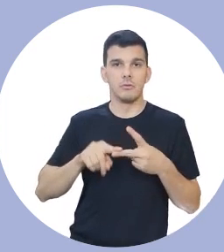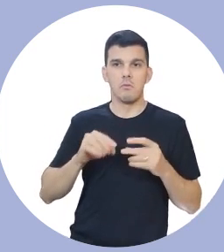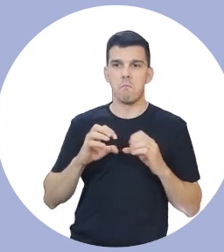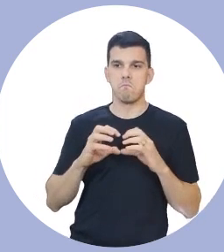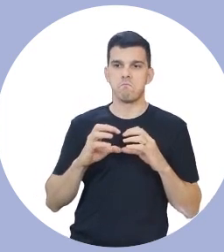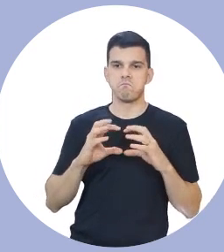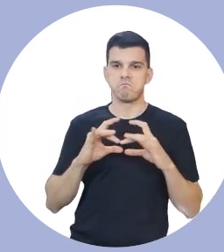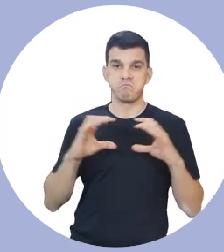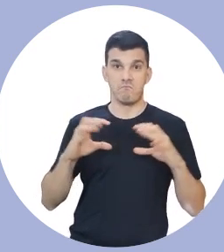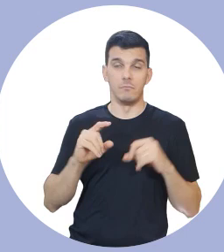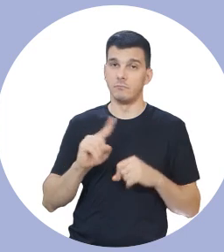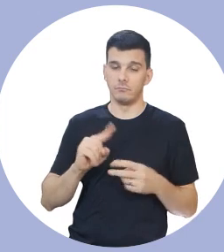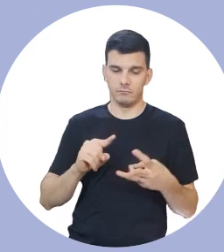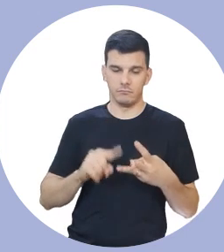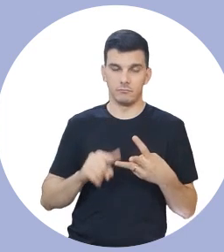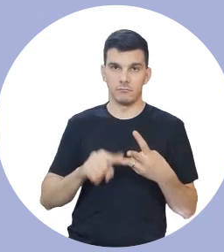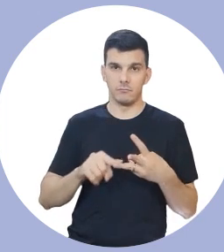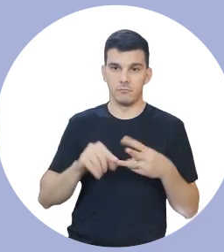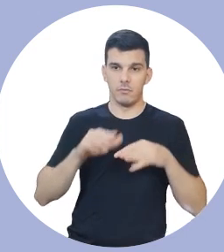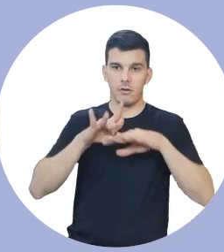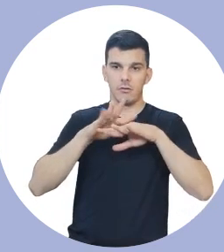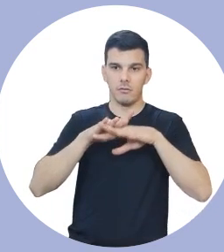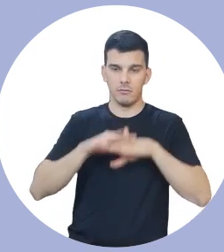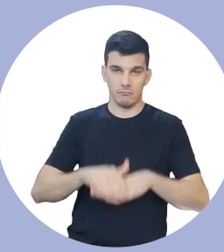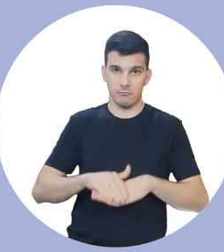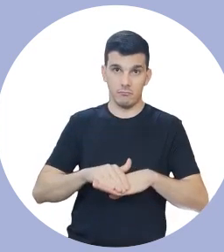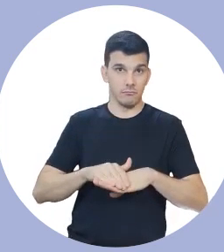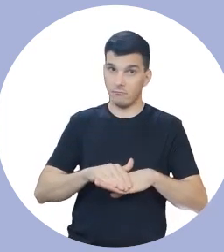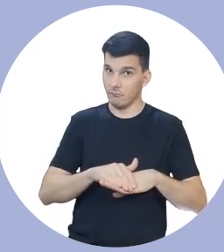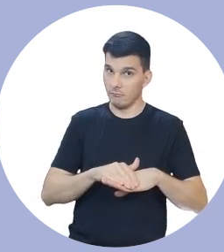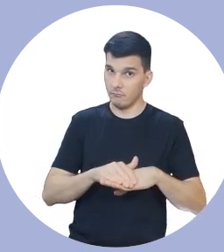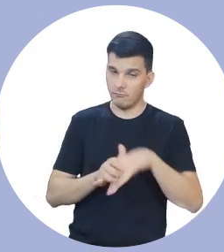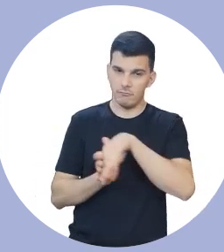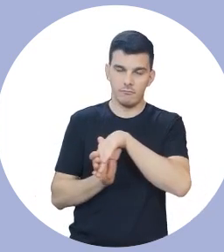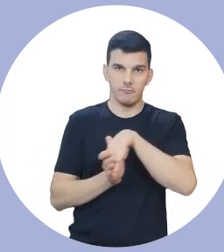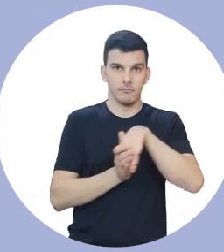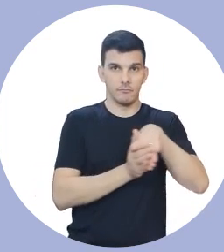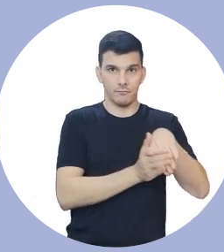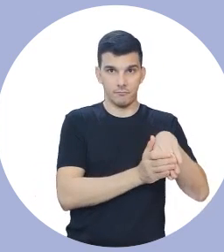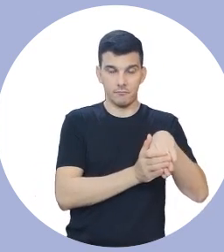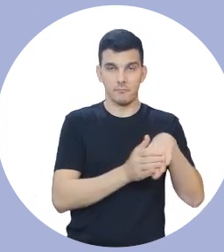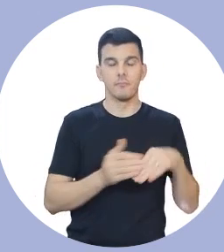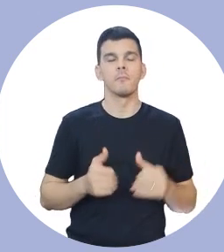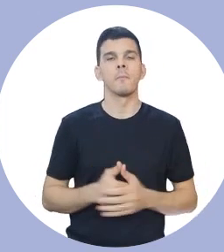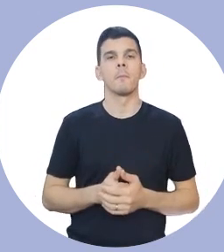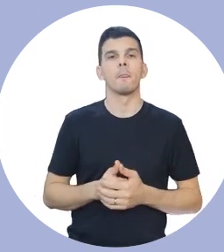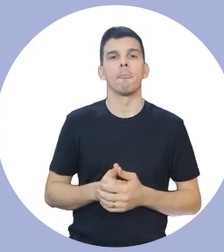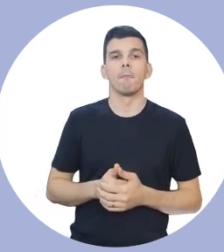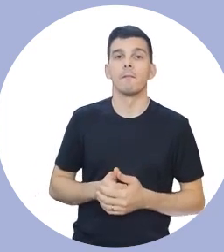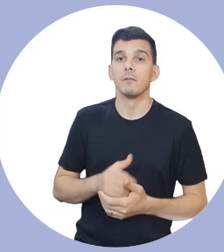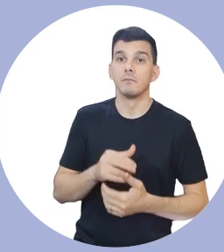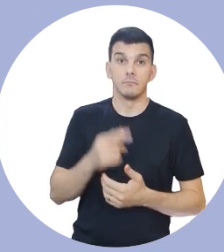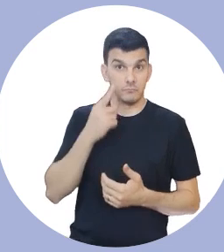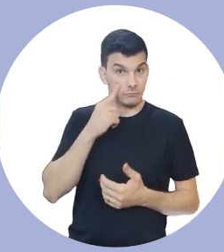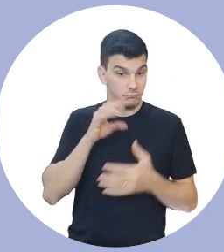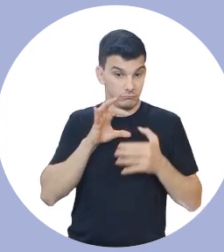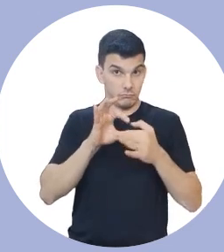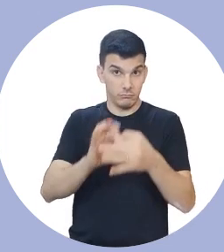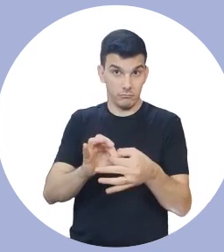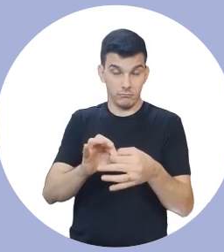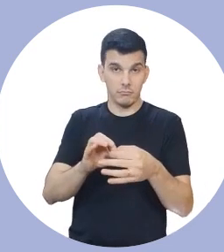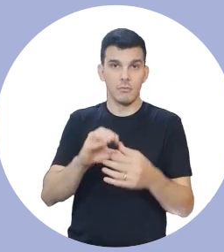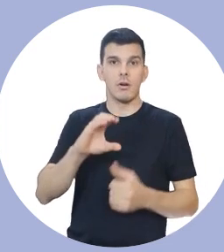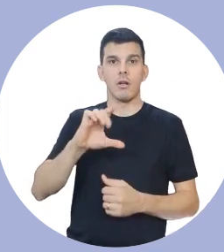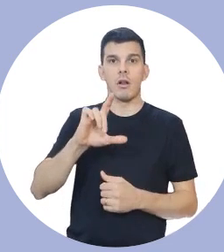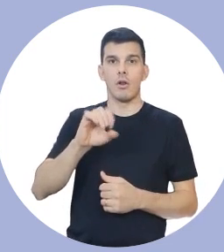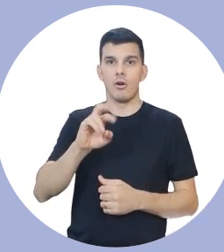suficiente, coagulação não será suficiente, decantação não é o suficiente, são processos de separações físicas.